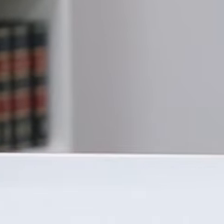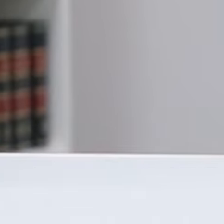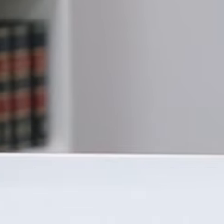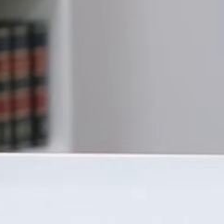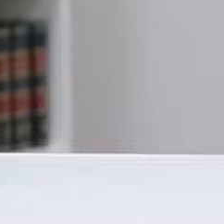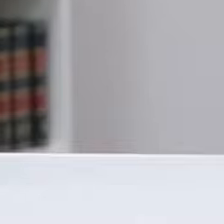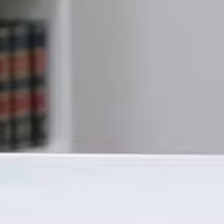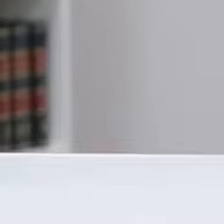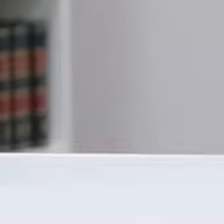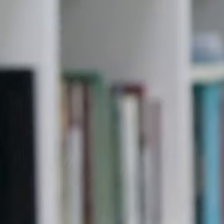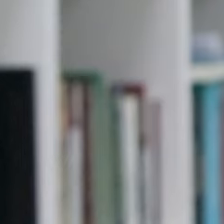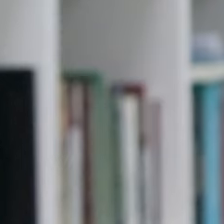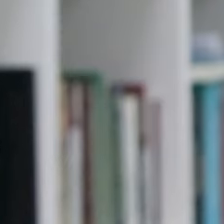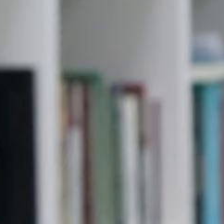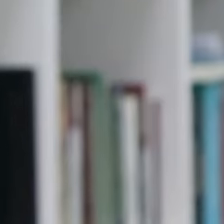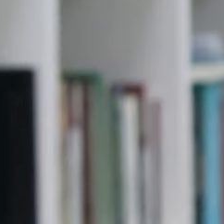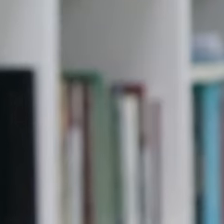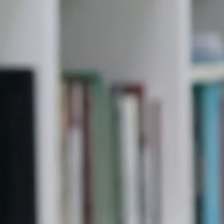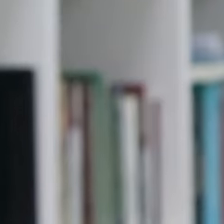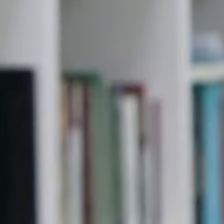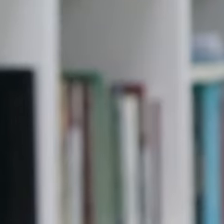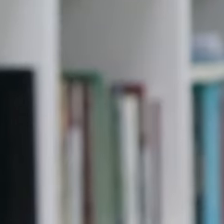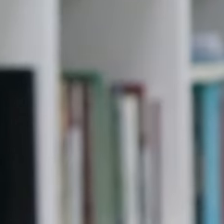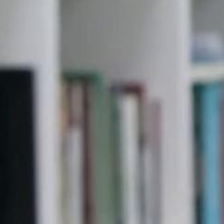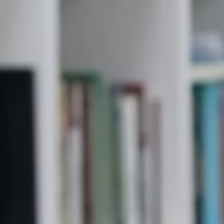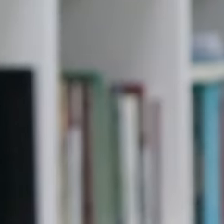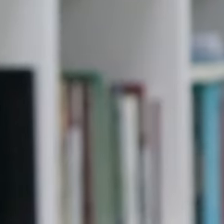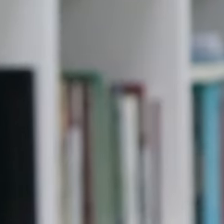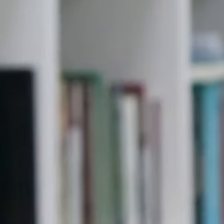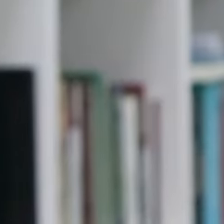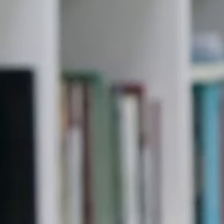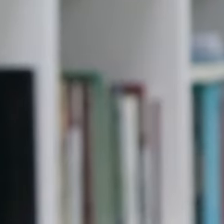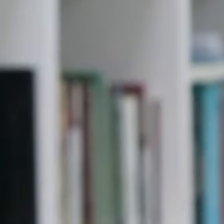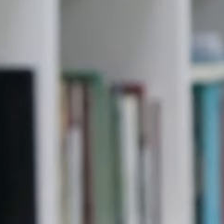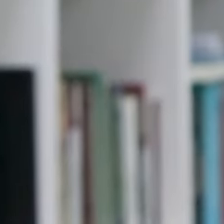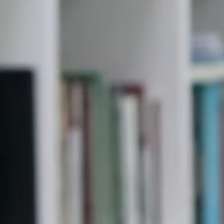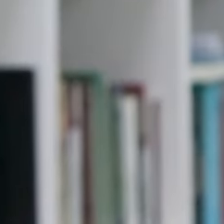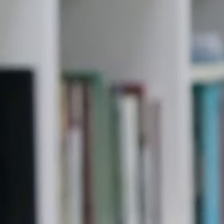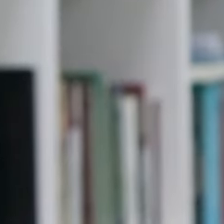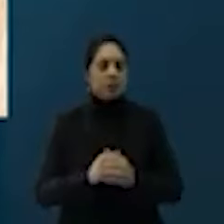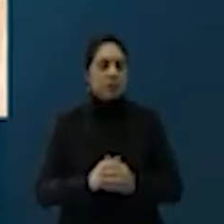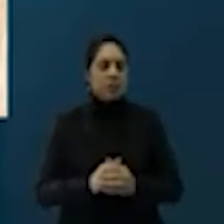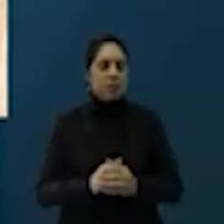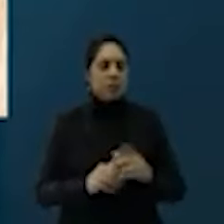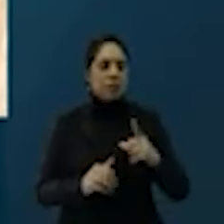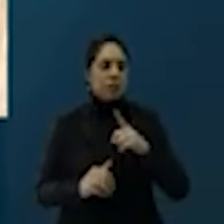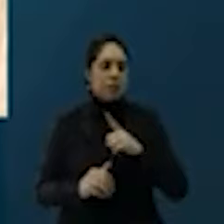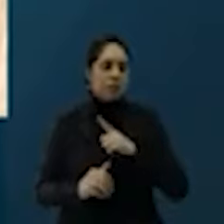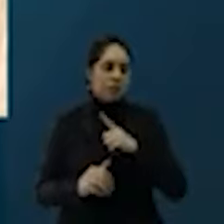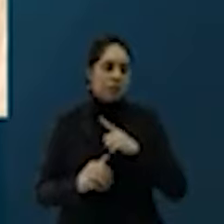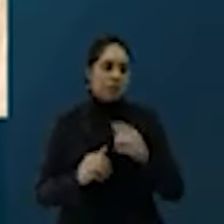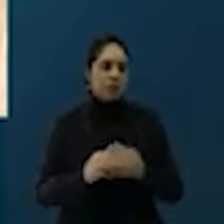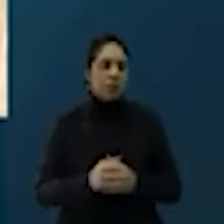ele convenceu os ministros e ainda garantiu um presente mais gordo no próximo Natal. Veja um trecho. A